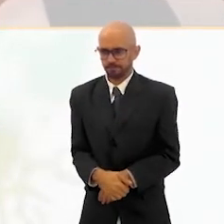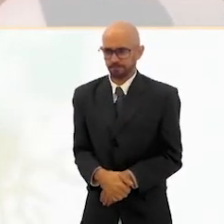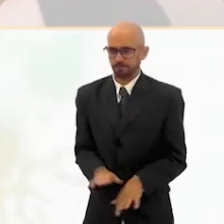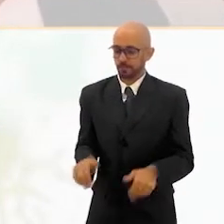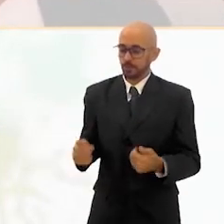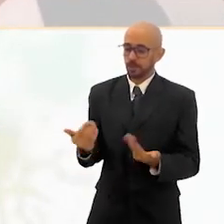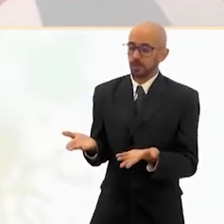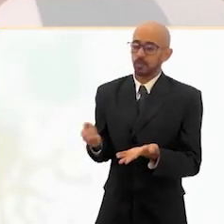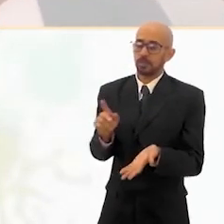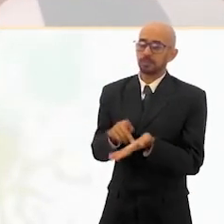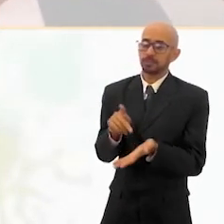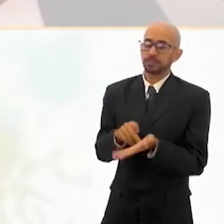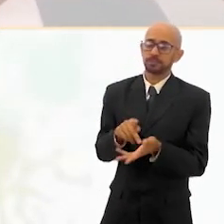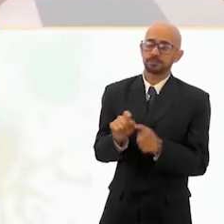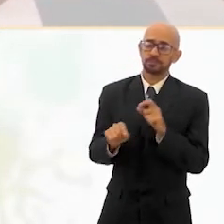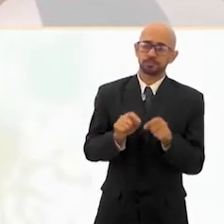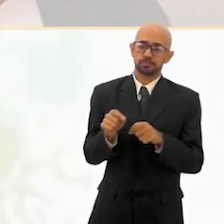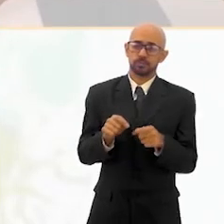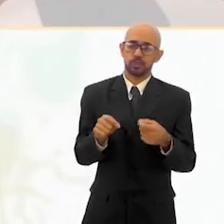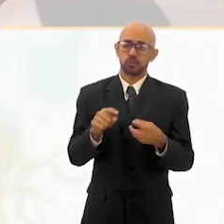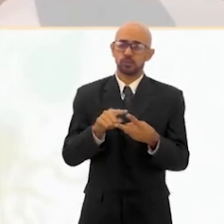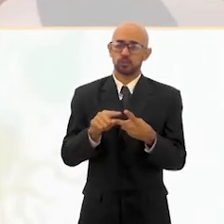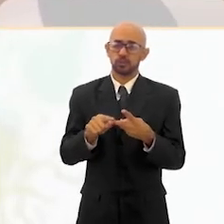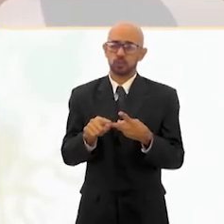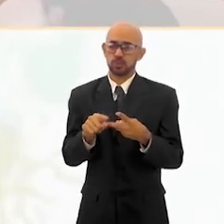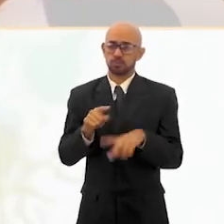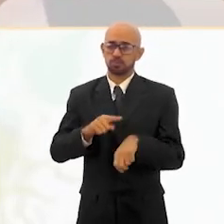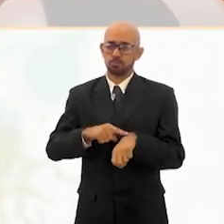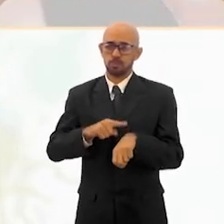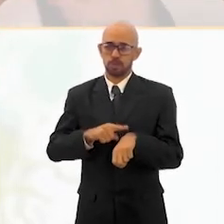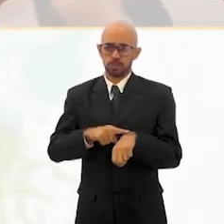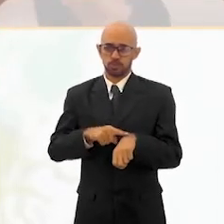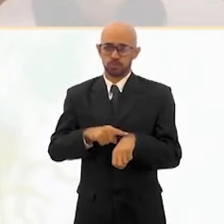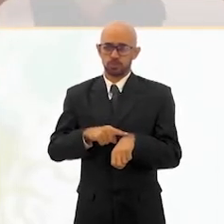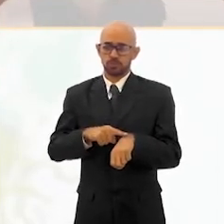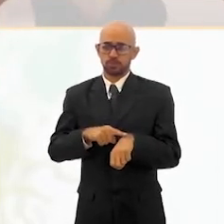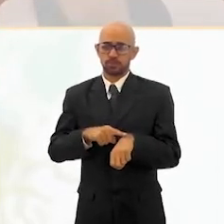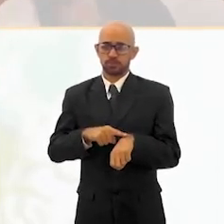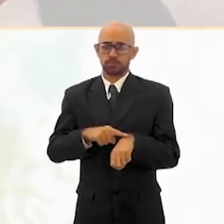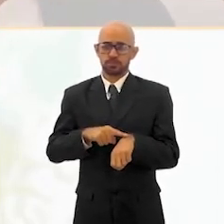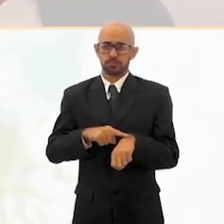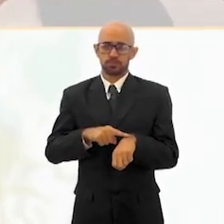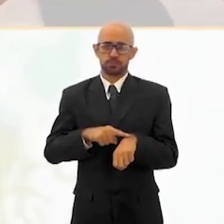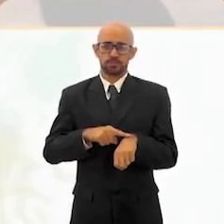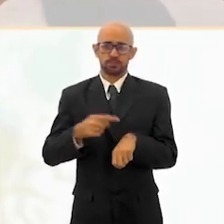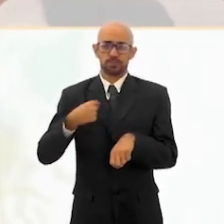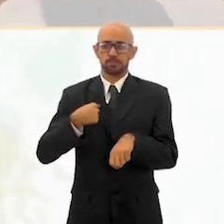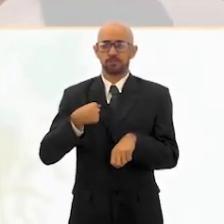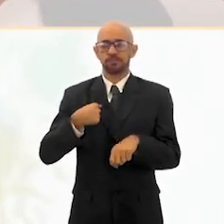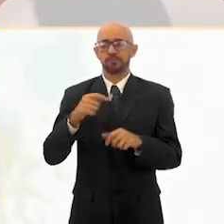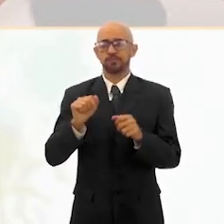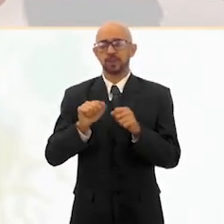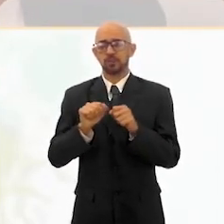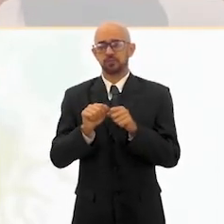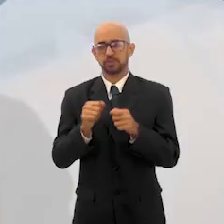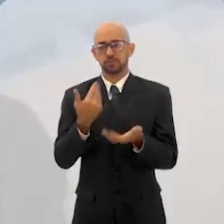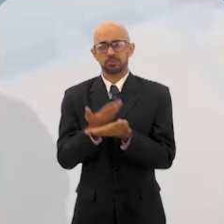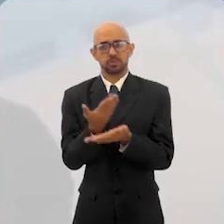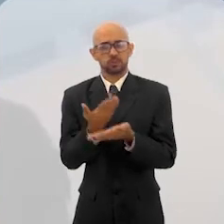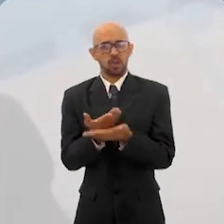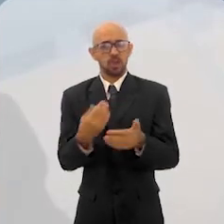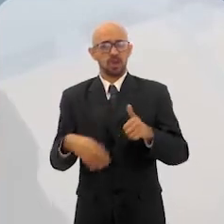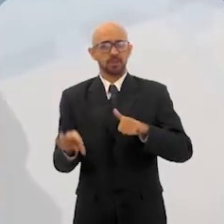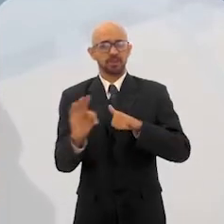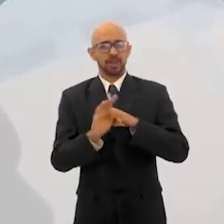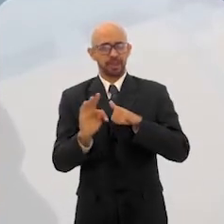Então, na verdade, assim, eu tive dois momentos, né? Já vou começar, assim, porque eu fiz escola